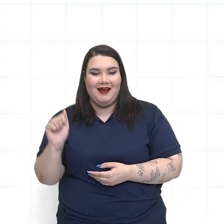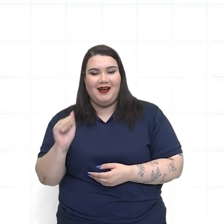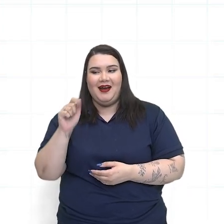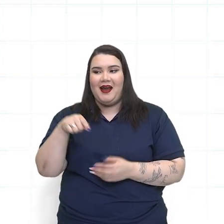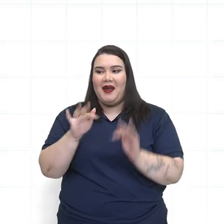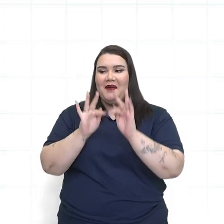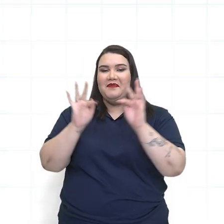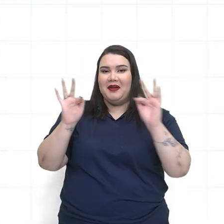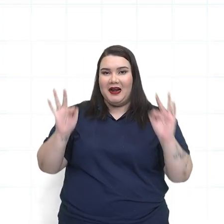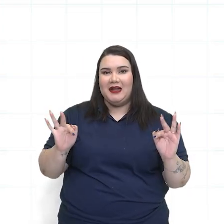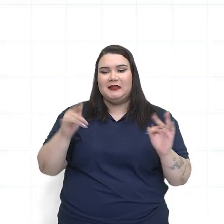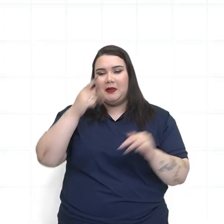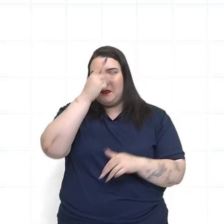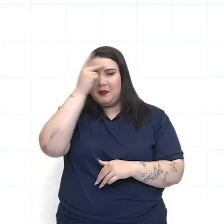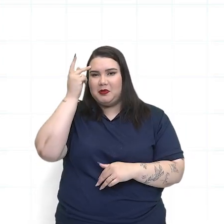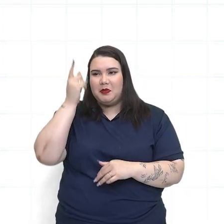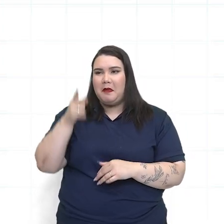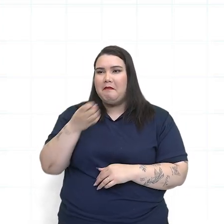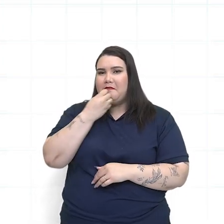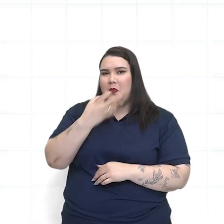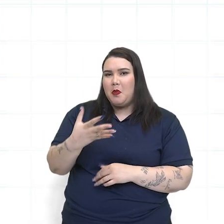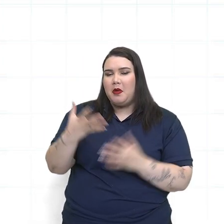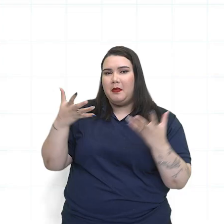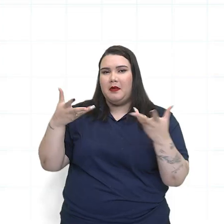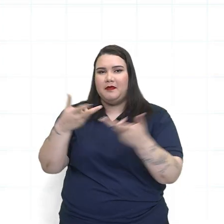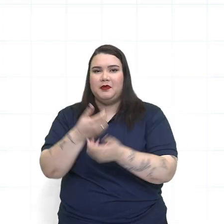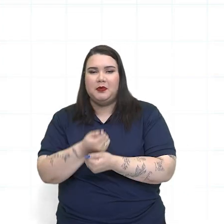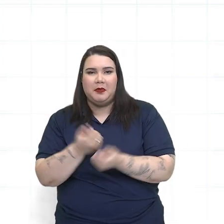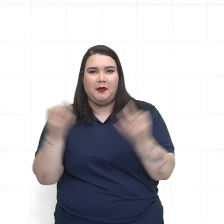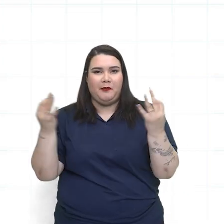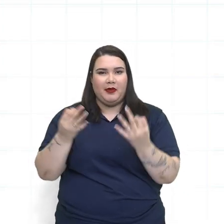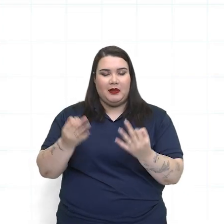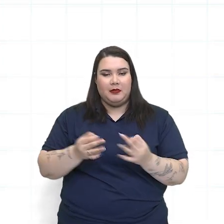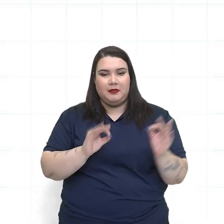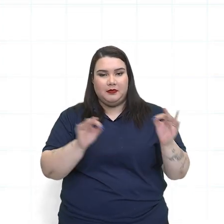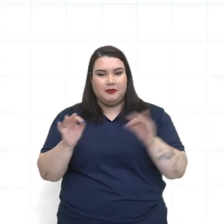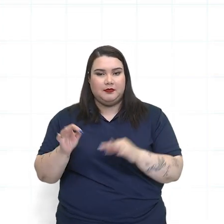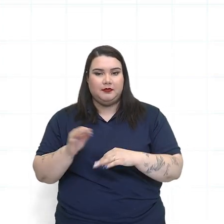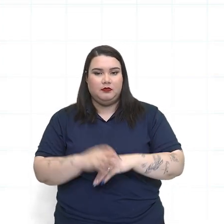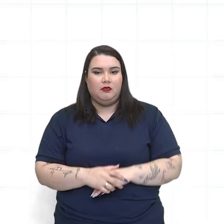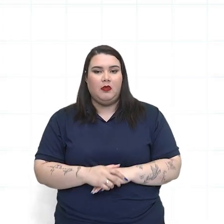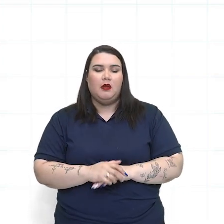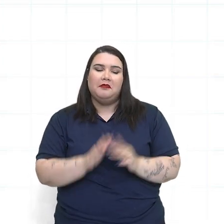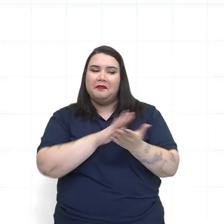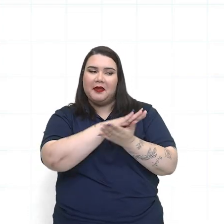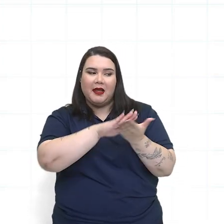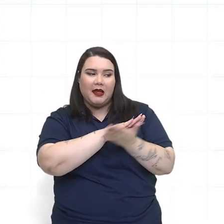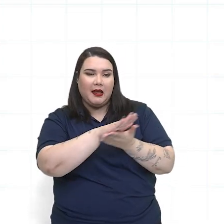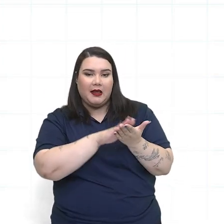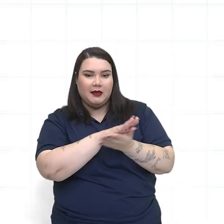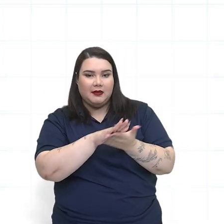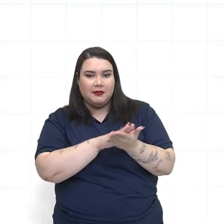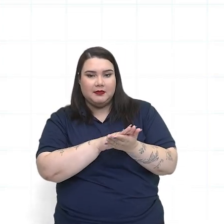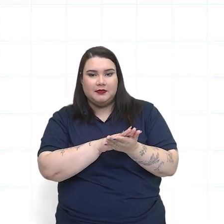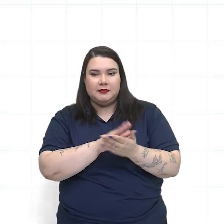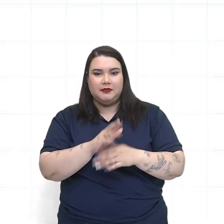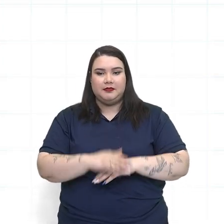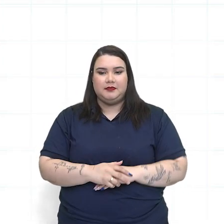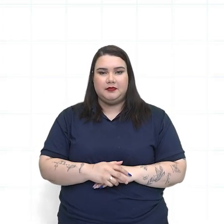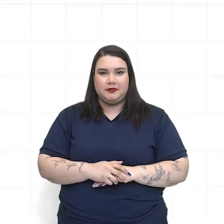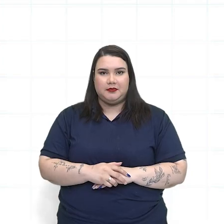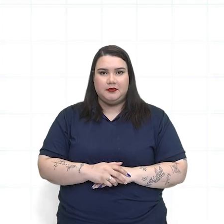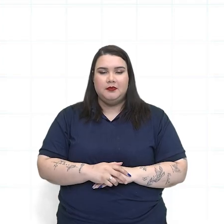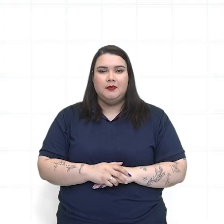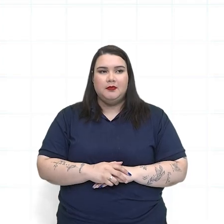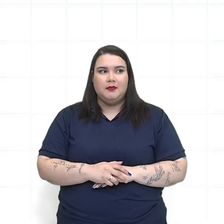para dizer que a pessoa é uma pessoa ótima, bacana, maravilhosa, né? Aí o Pedro diz, de nada. Agora aqui, olha,